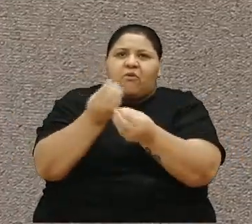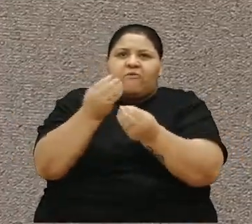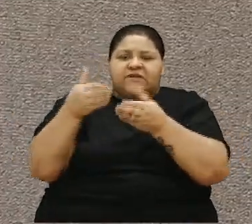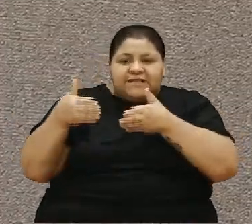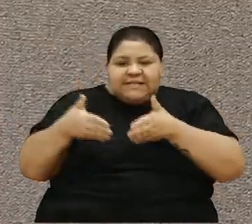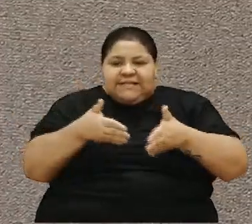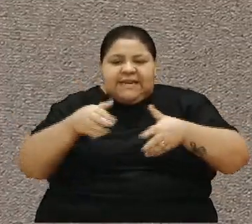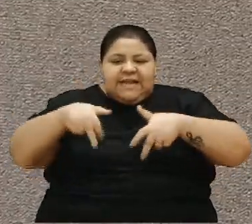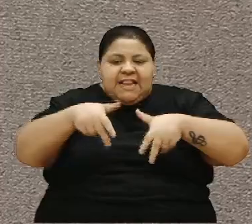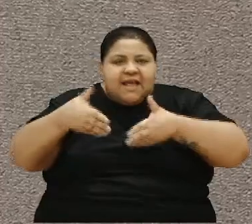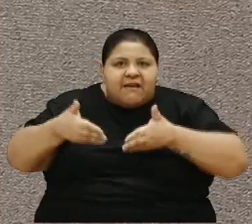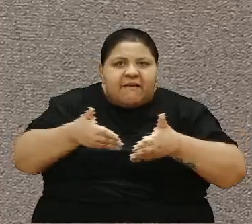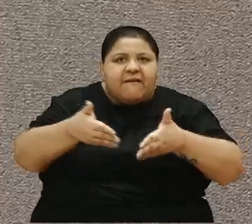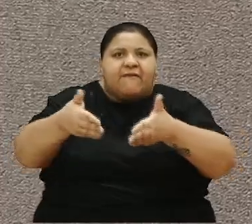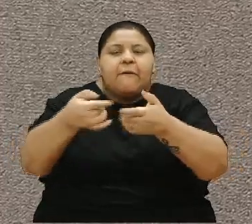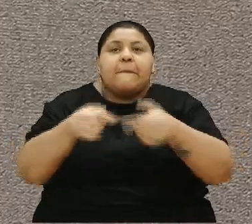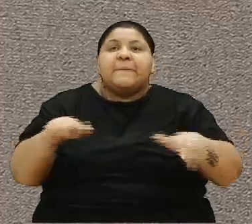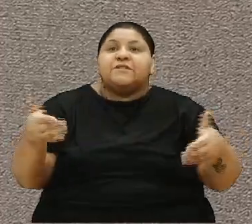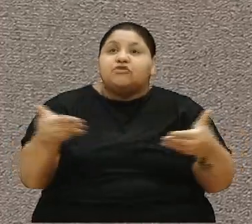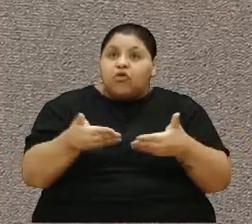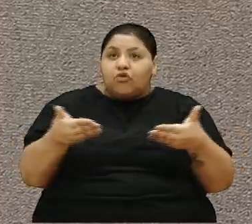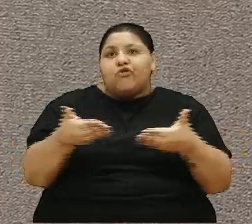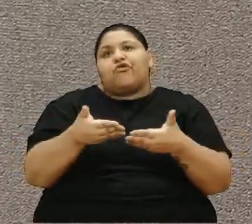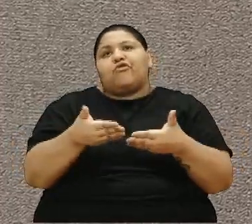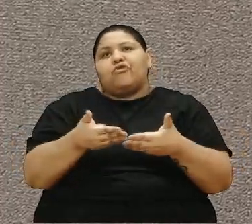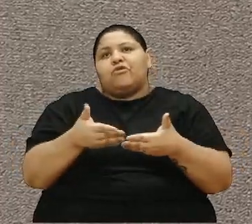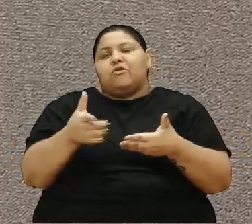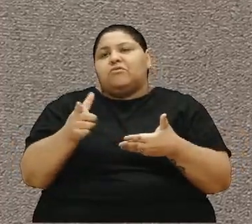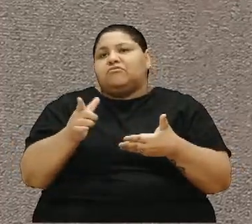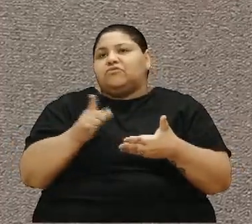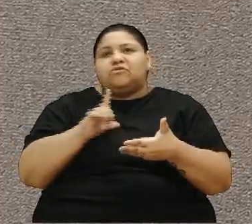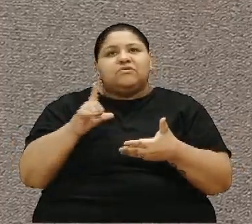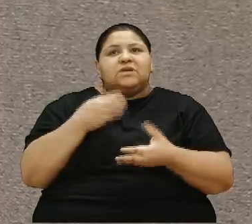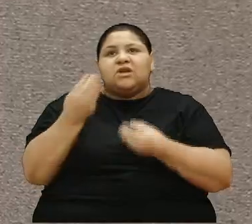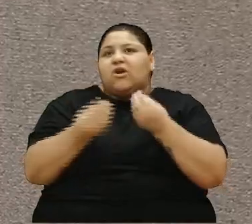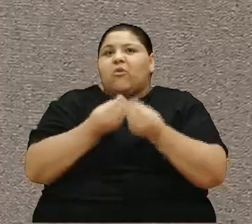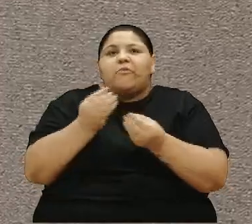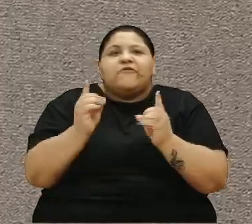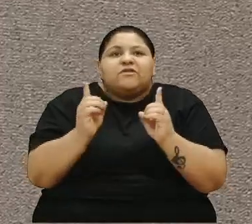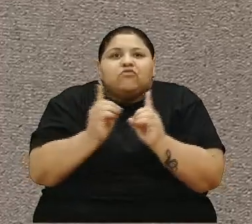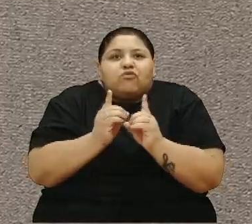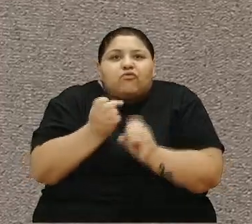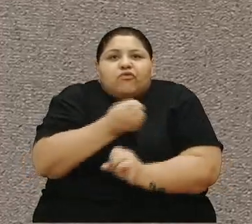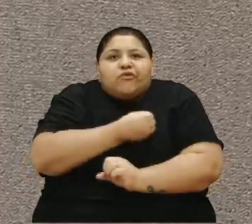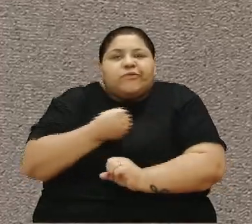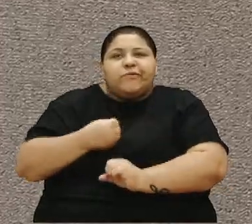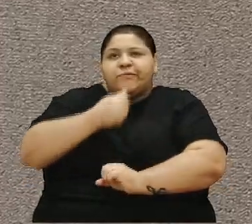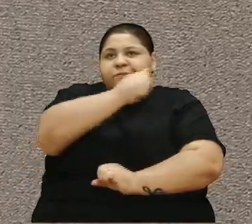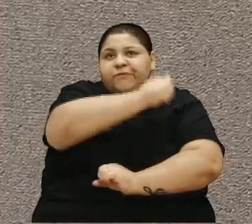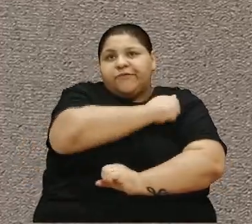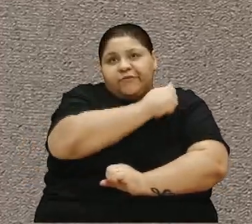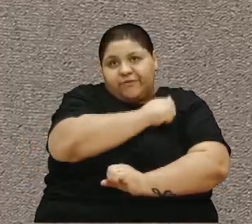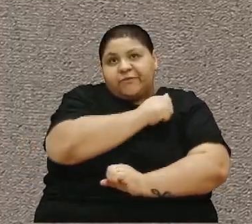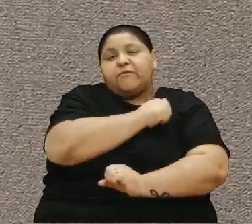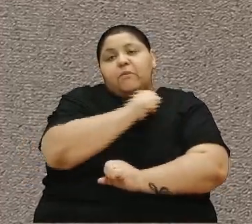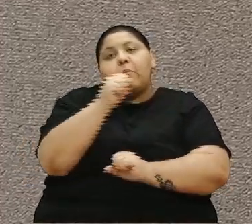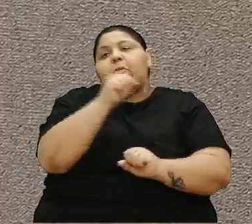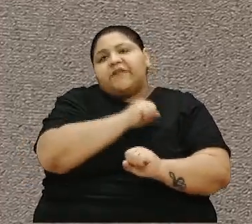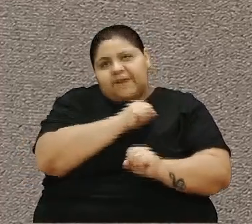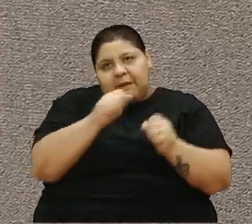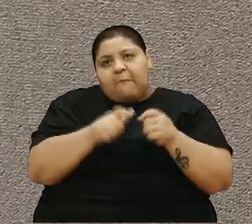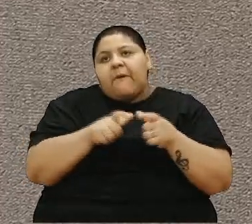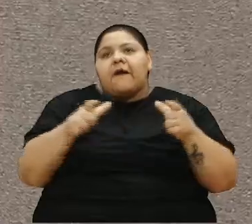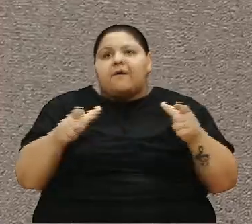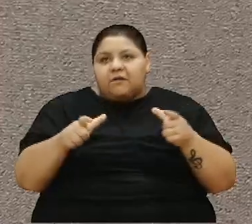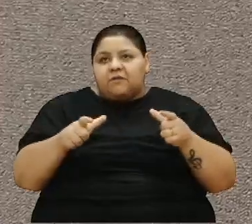tem uma série de questões ali, mas hoje ela é restrita para um número muito pequeno de alunos, diante do que poderia ser, e